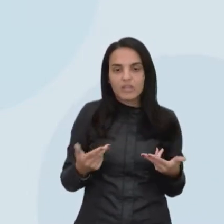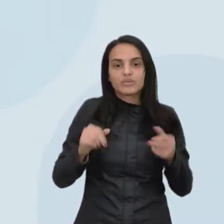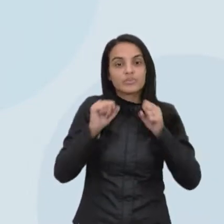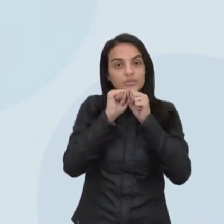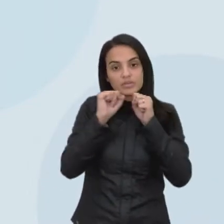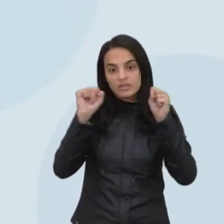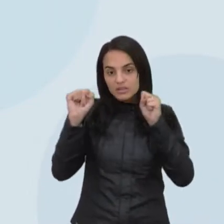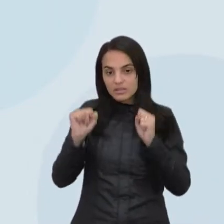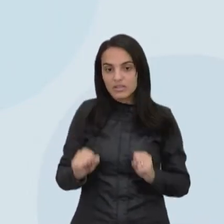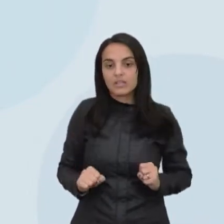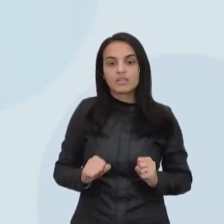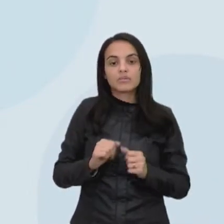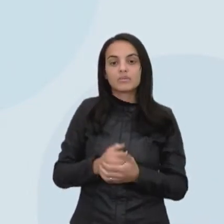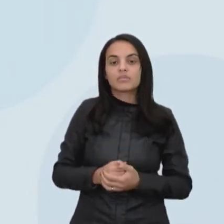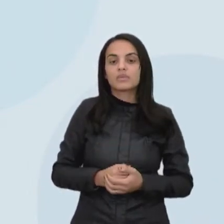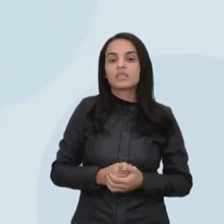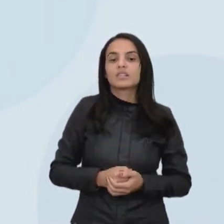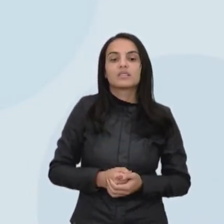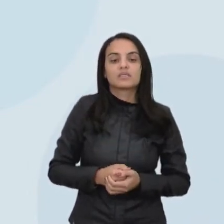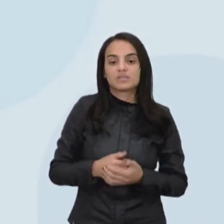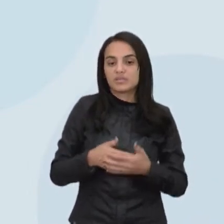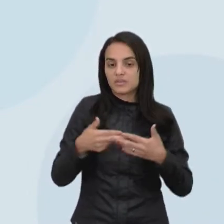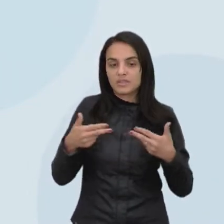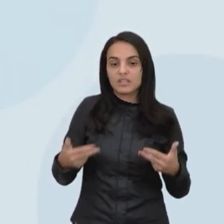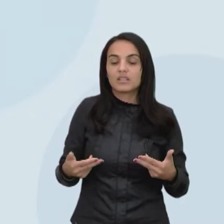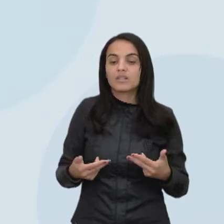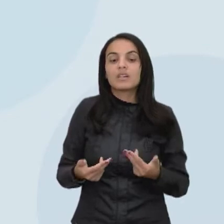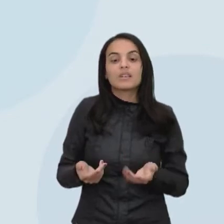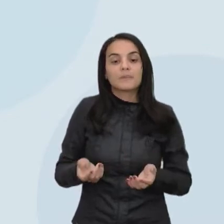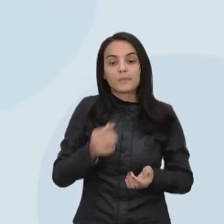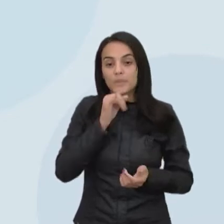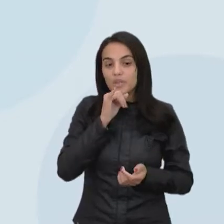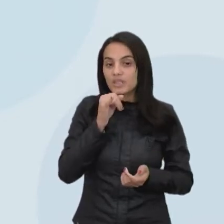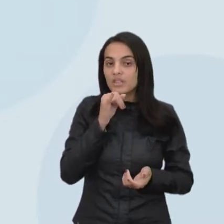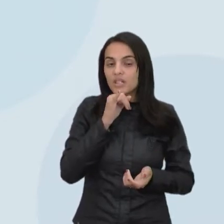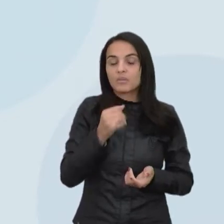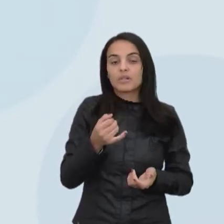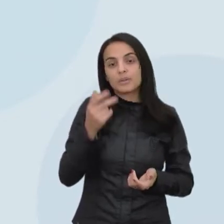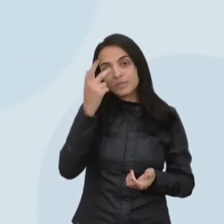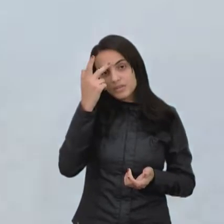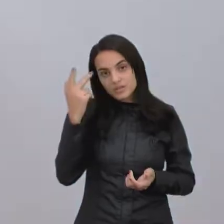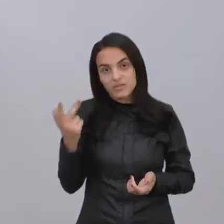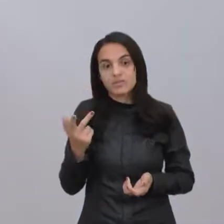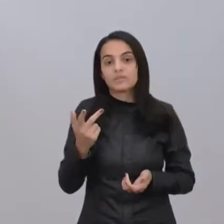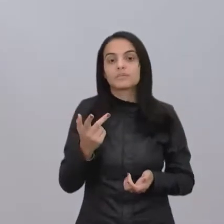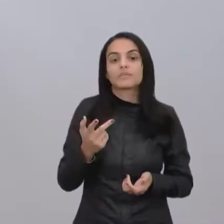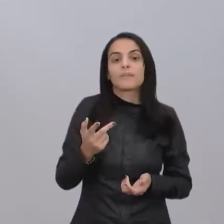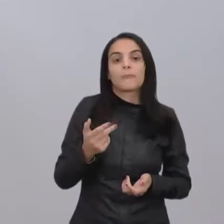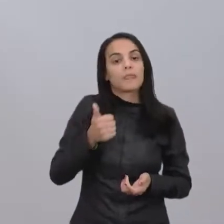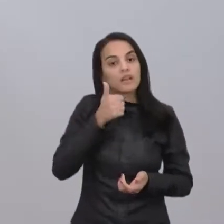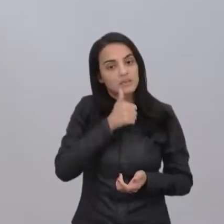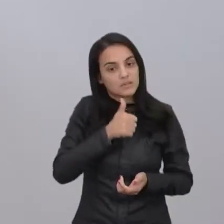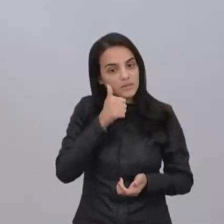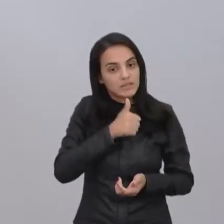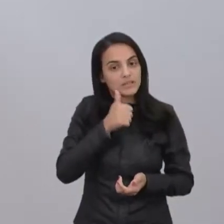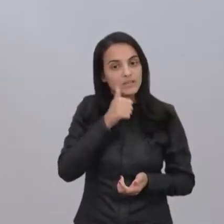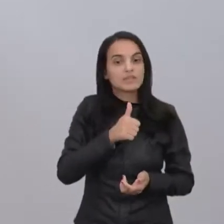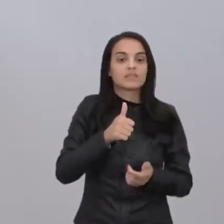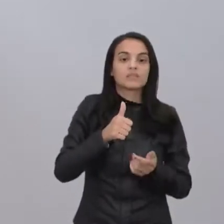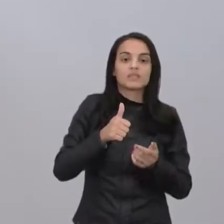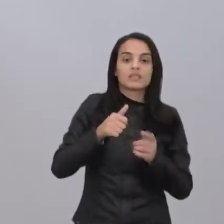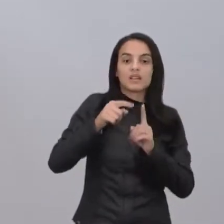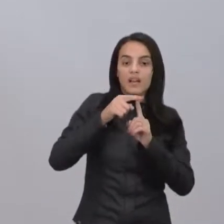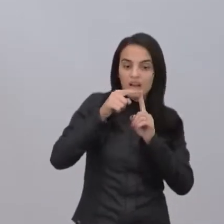sistema hormonal, as nossas glândulas, malformações. Então, para aqueles indivíduos, né, para aquelas mulheres que levam a